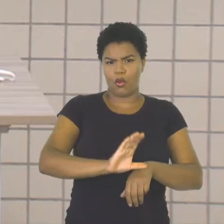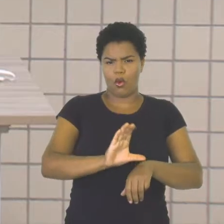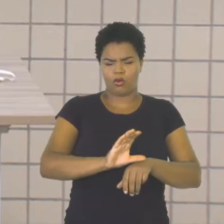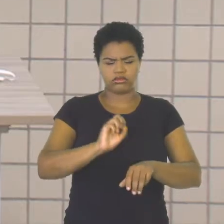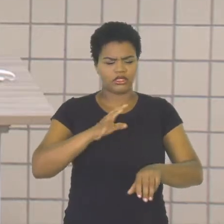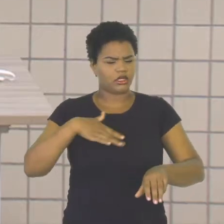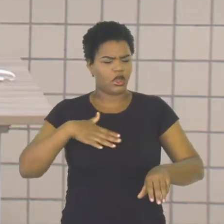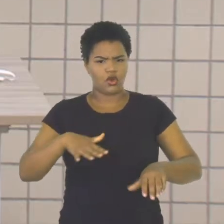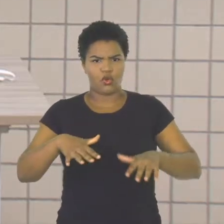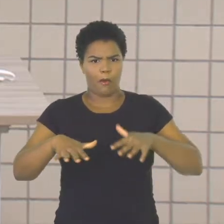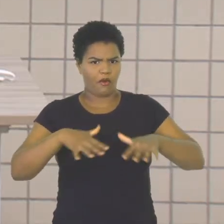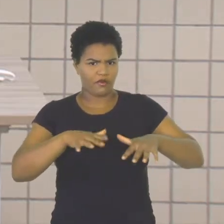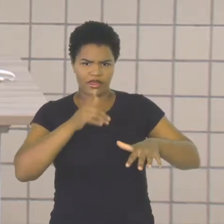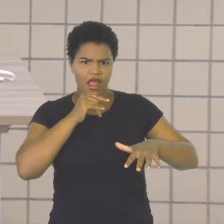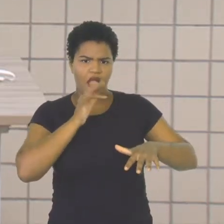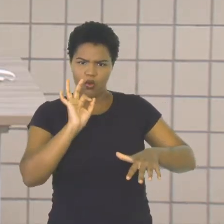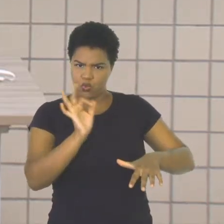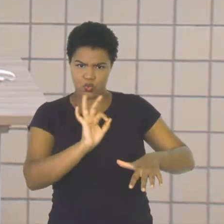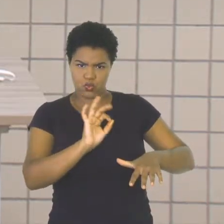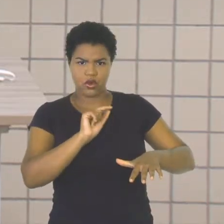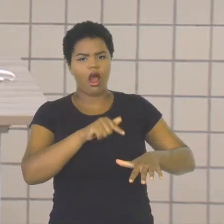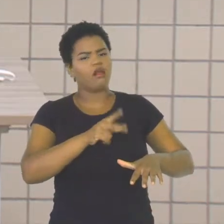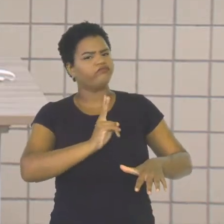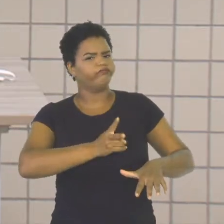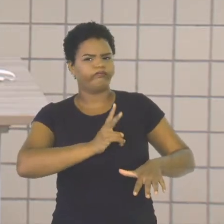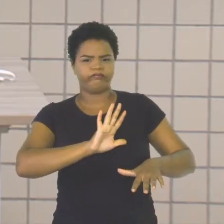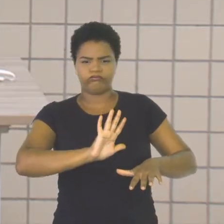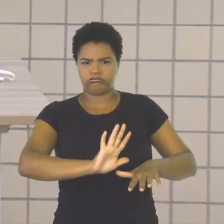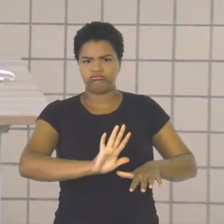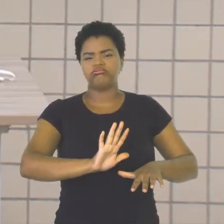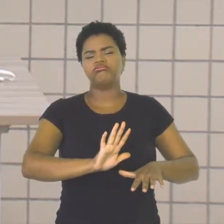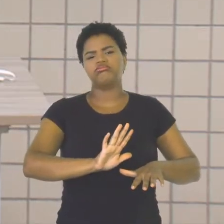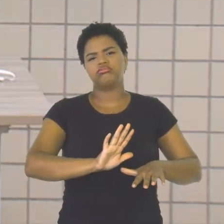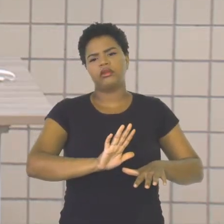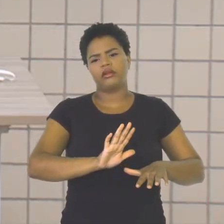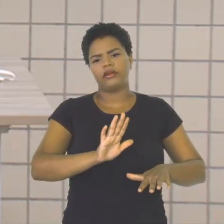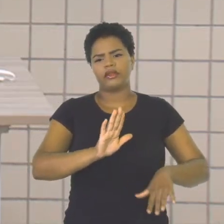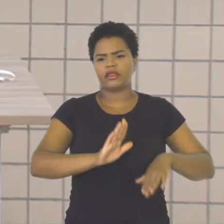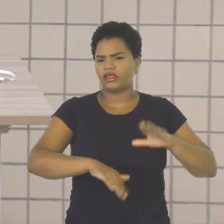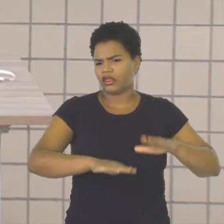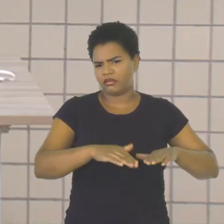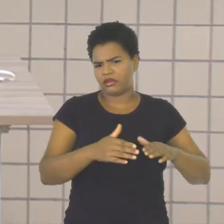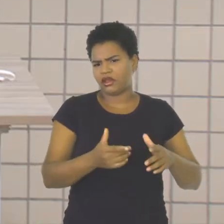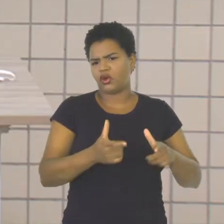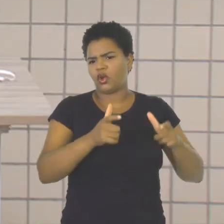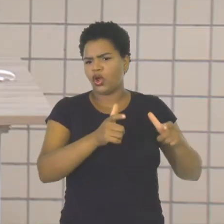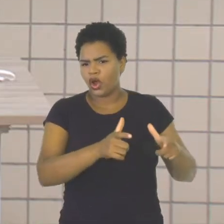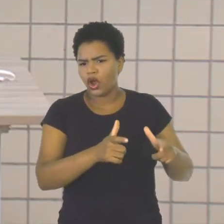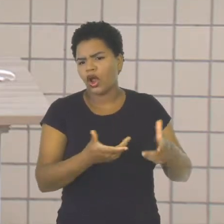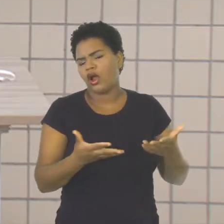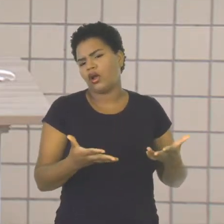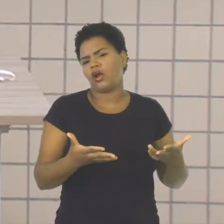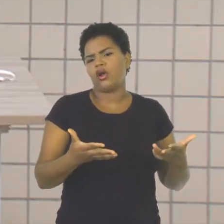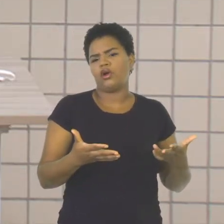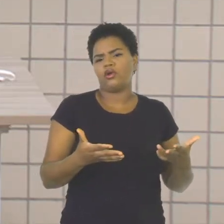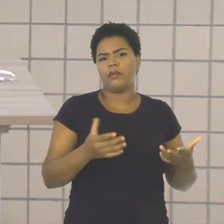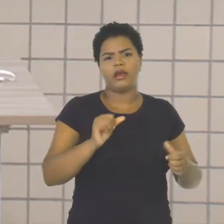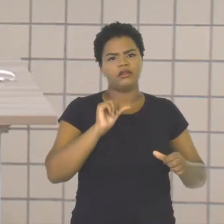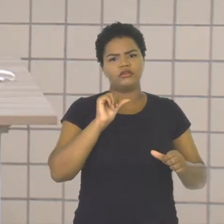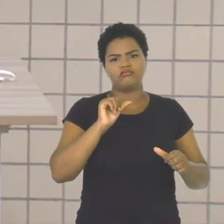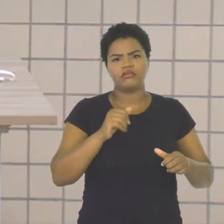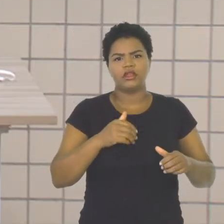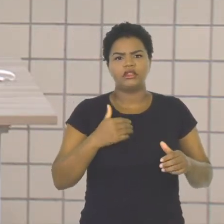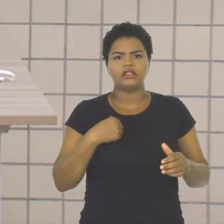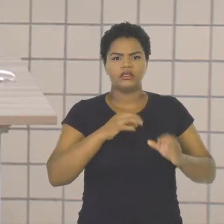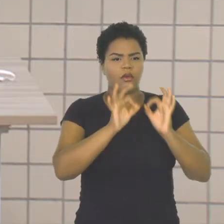com essa água aqui dentro, ela vai permanecer aqui, em determinados locais, em determinada temperatura, sem modificação.